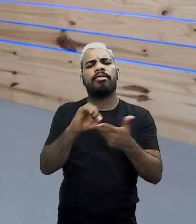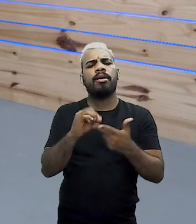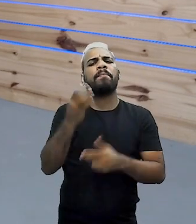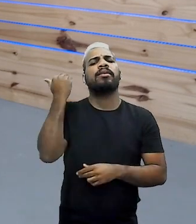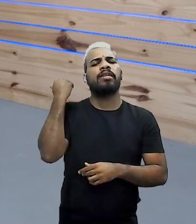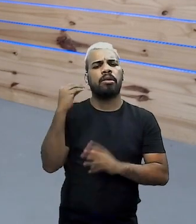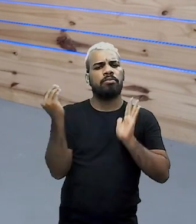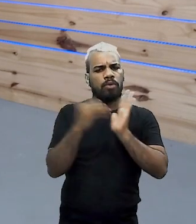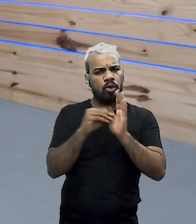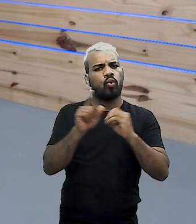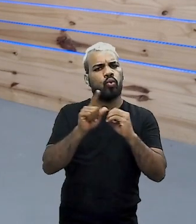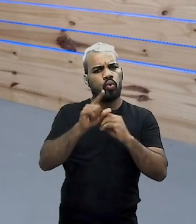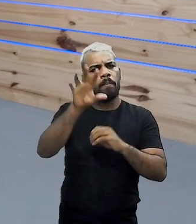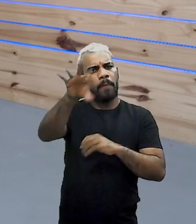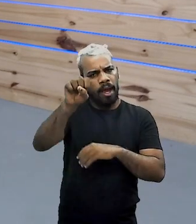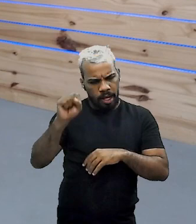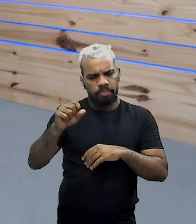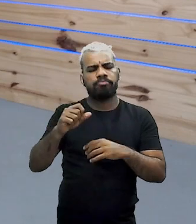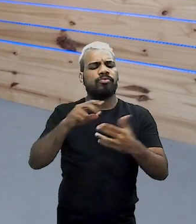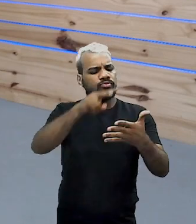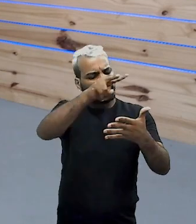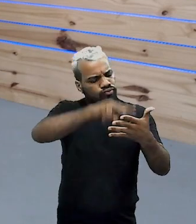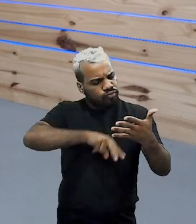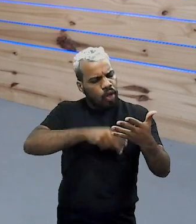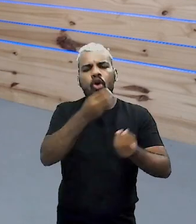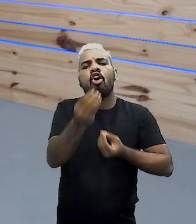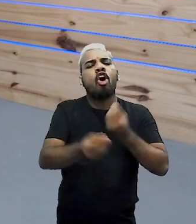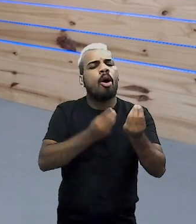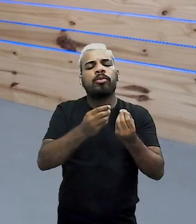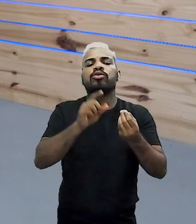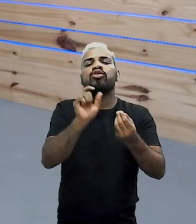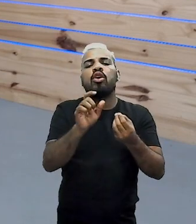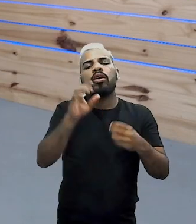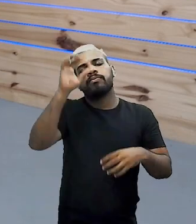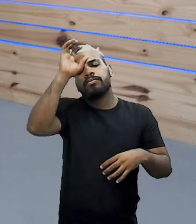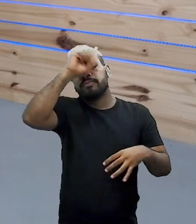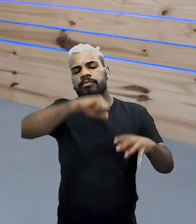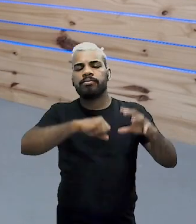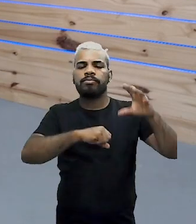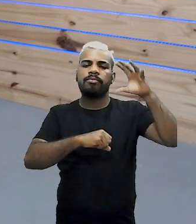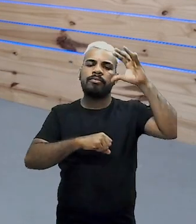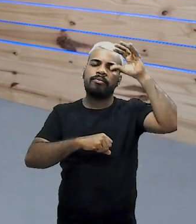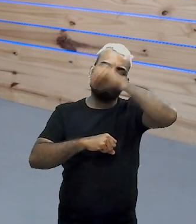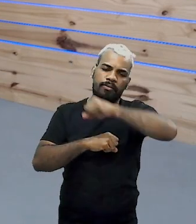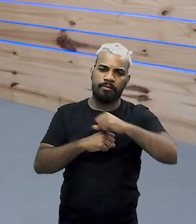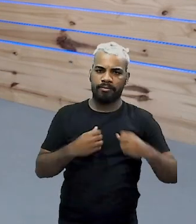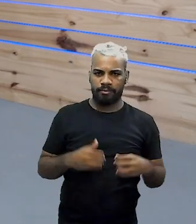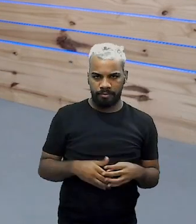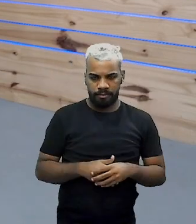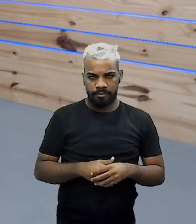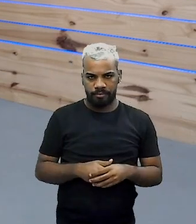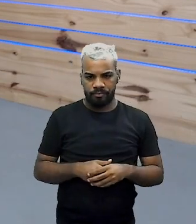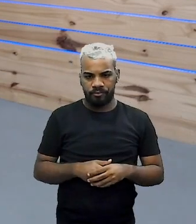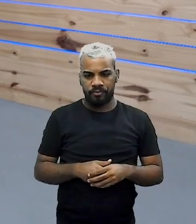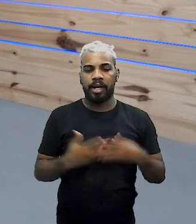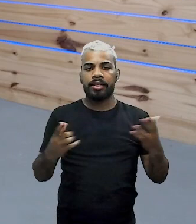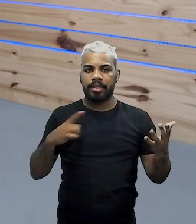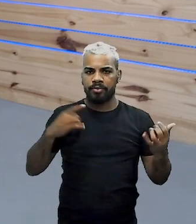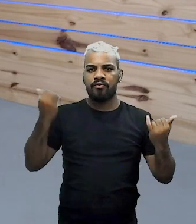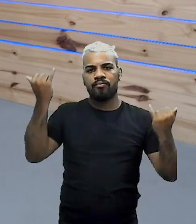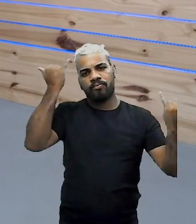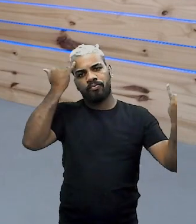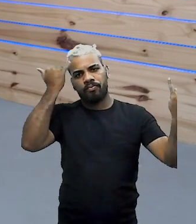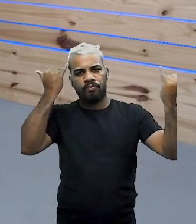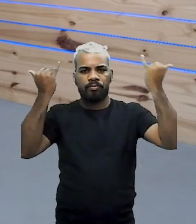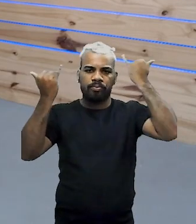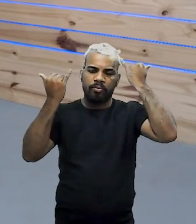recorrentemente eles retiram, certo? Reportagem da CNN, entre outras fontes de informação